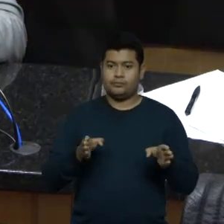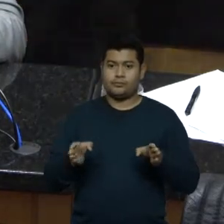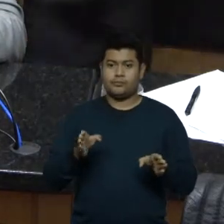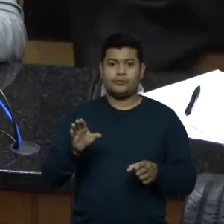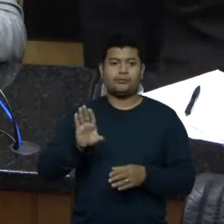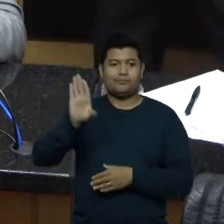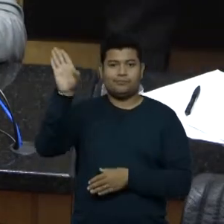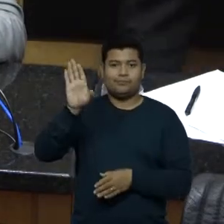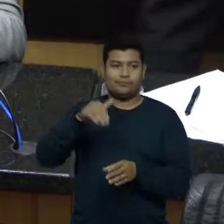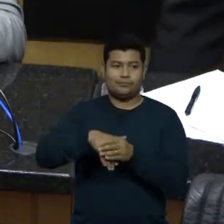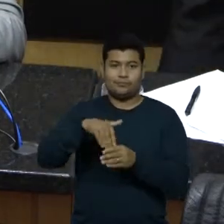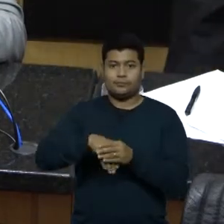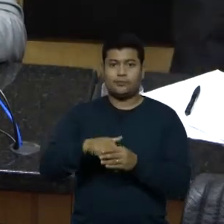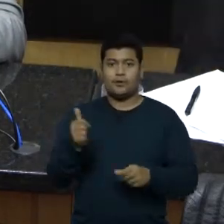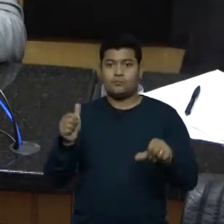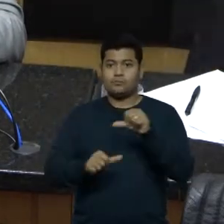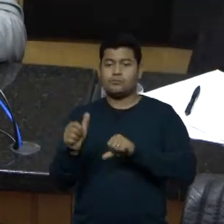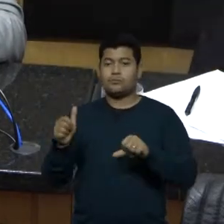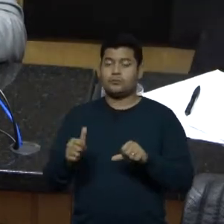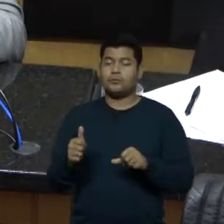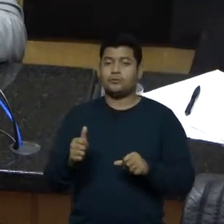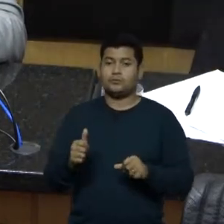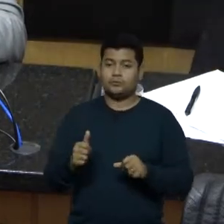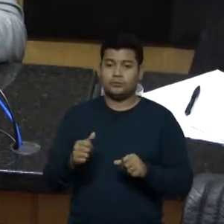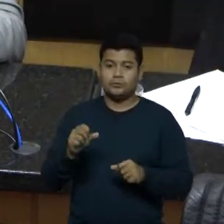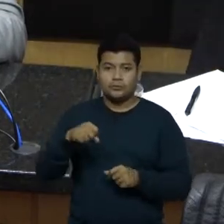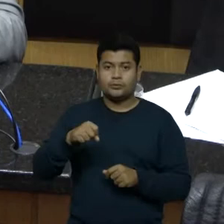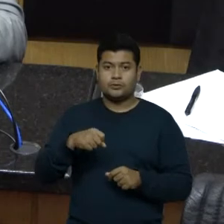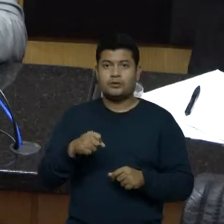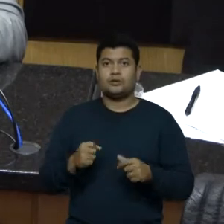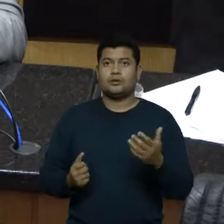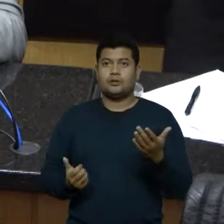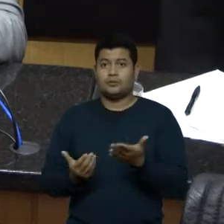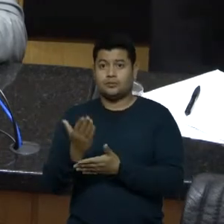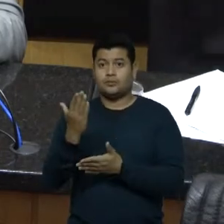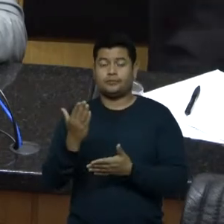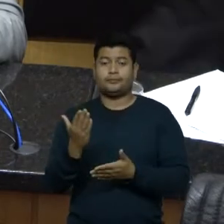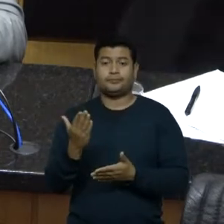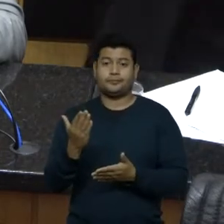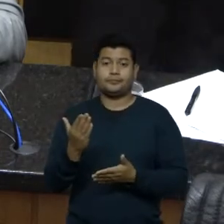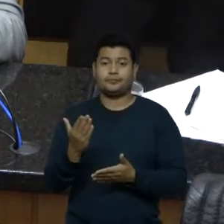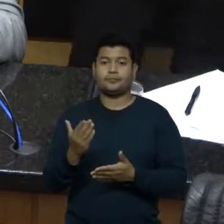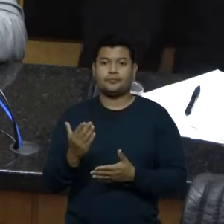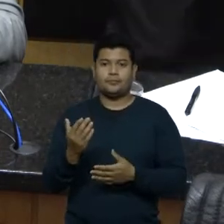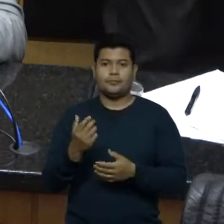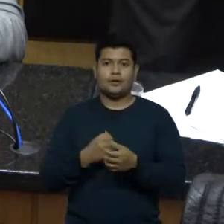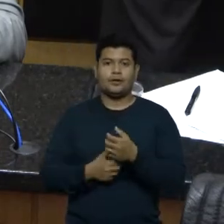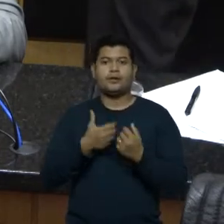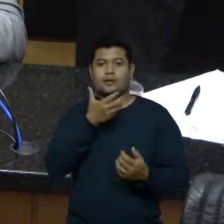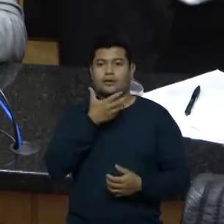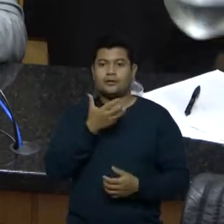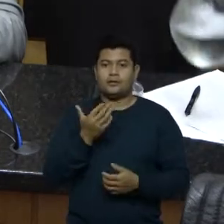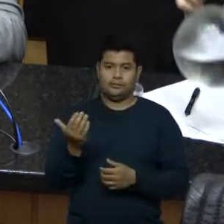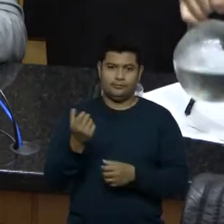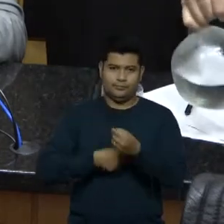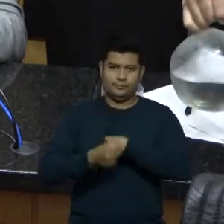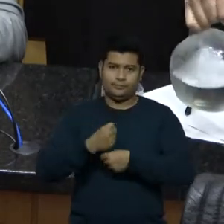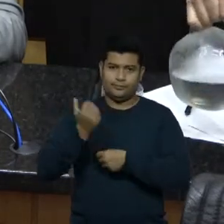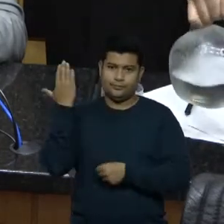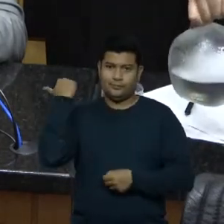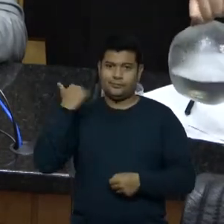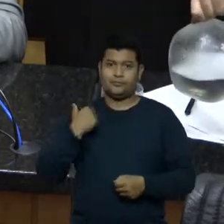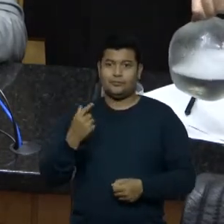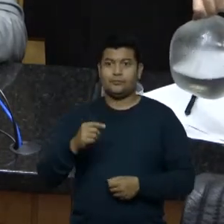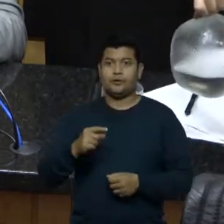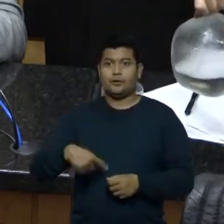isso sim muda daquilo que nós temos aprovados no final do ano que nós temos feito era uma